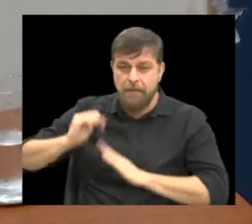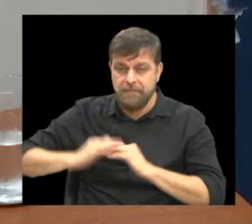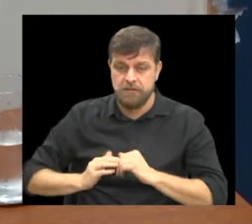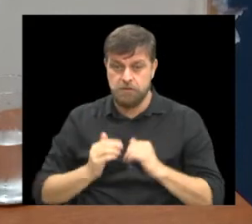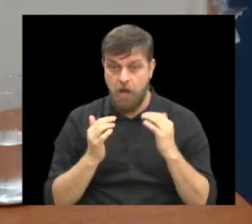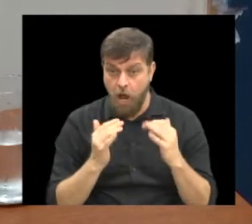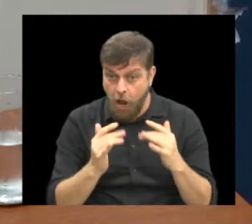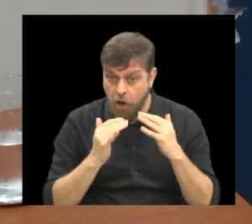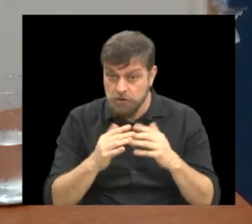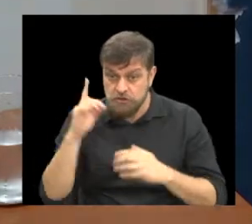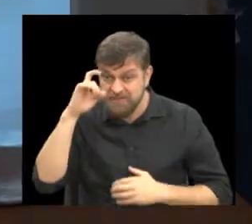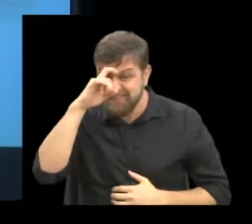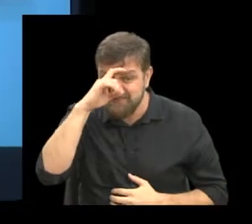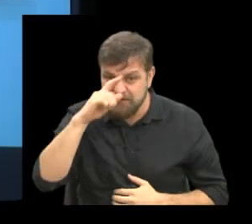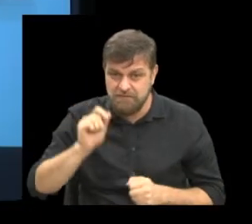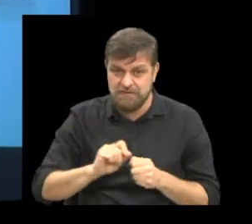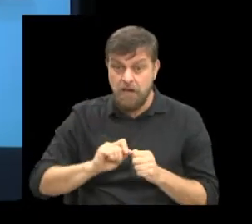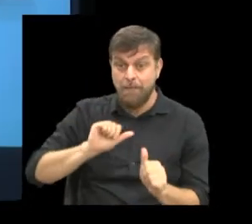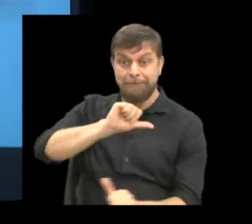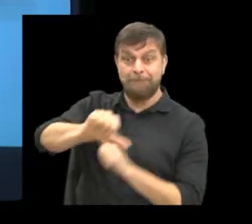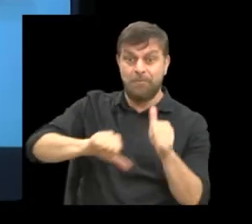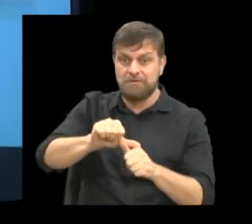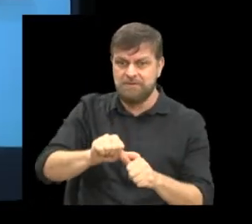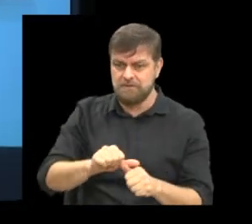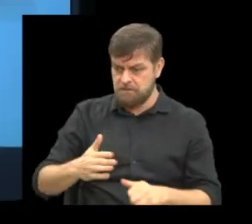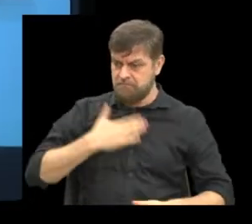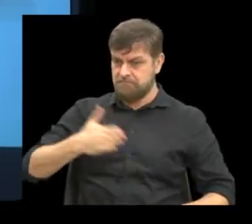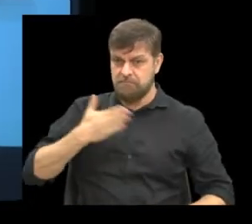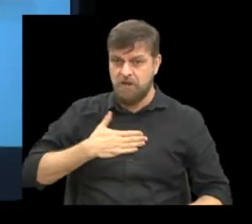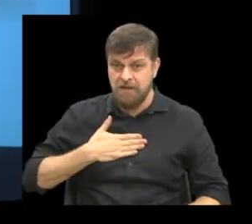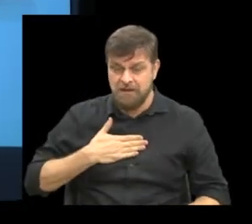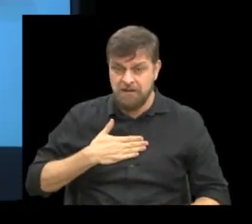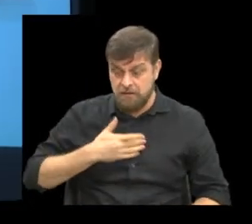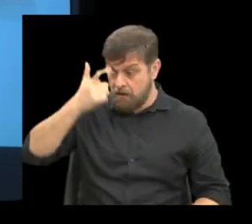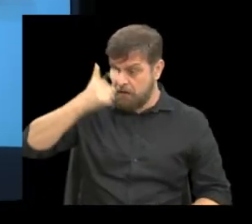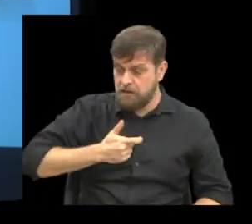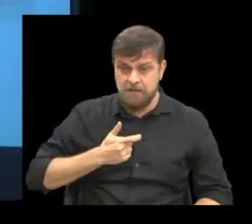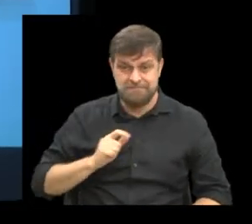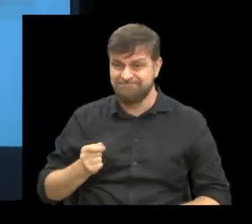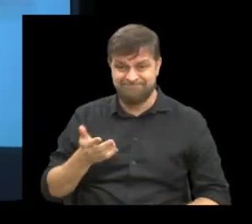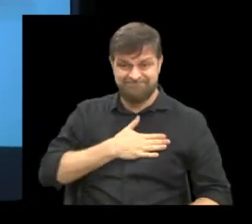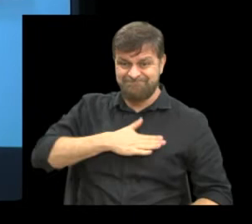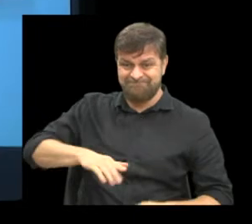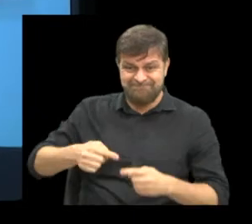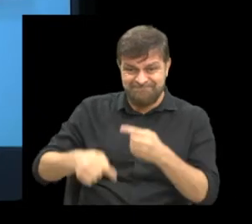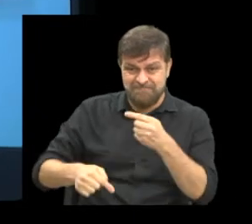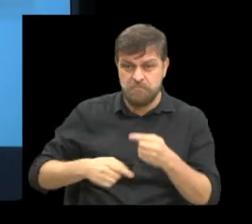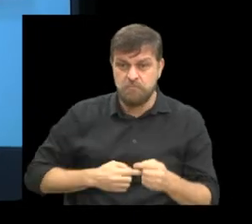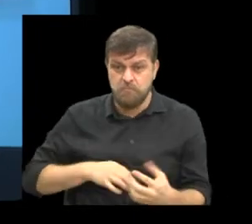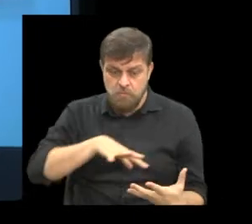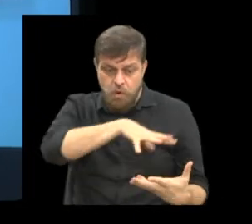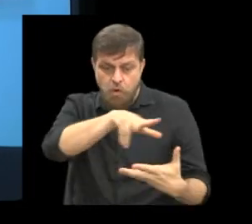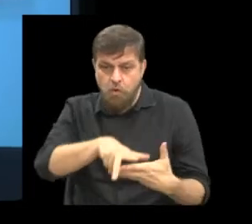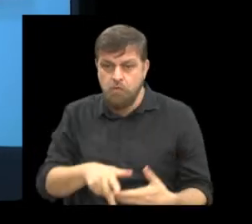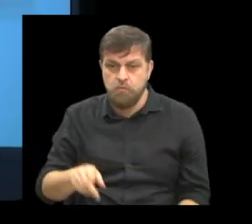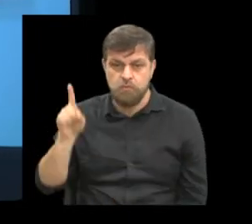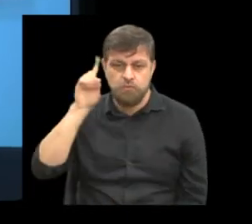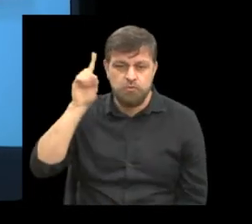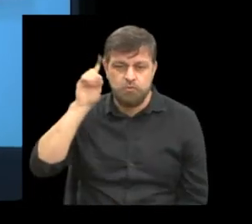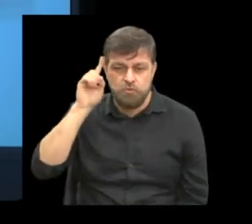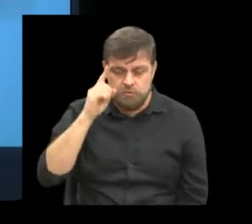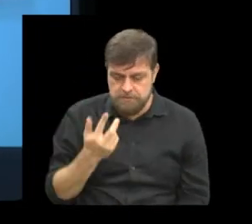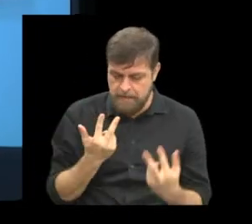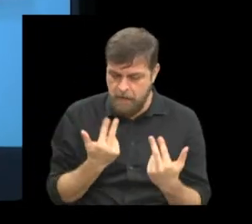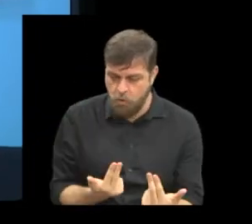têm dificuldades em lidar com mudanças, por menores que sejam. manter o seu mundo organizado é super